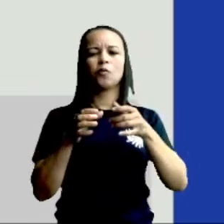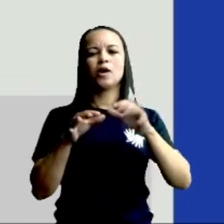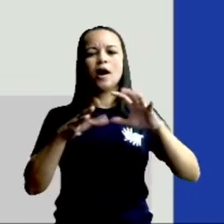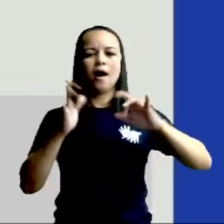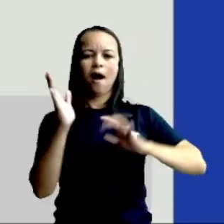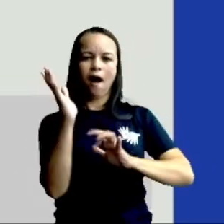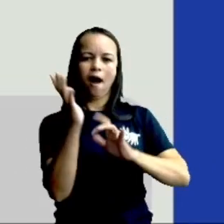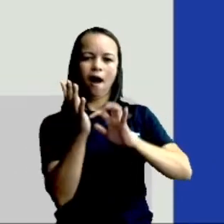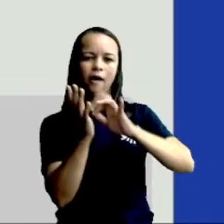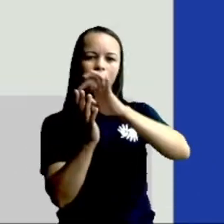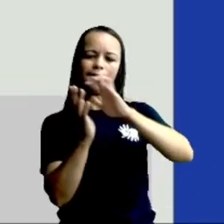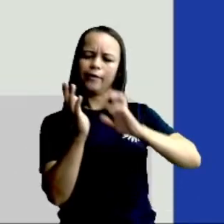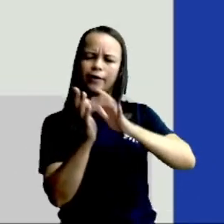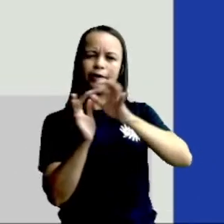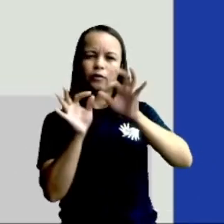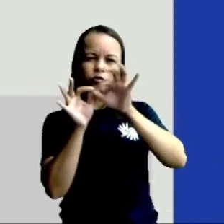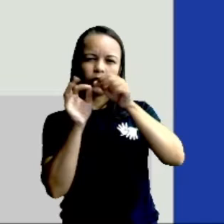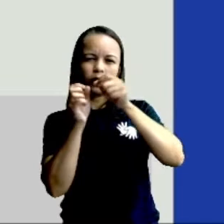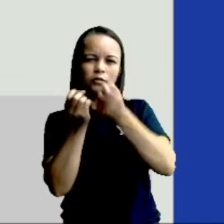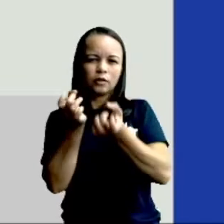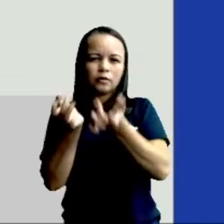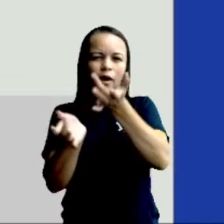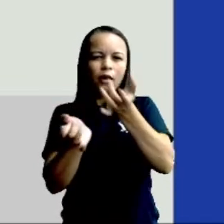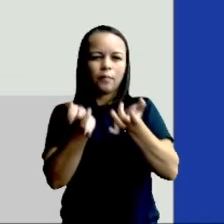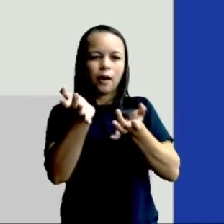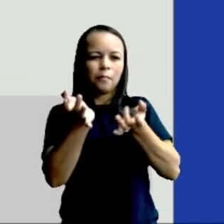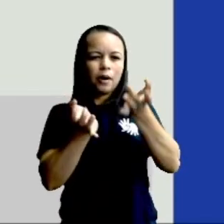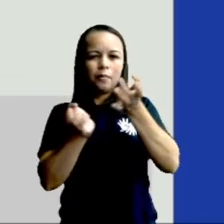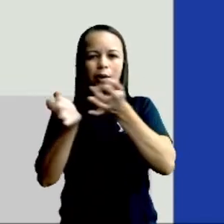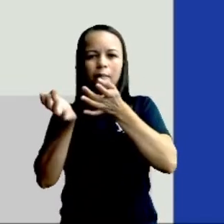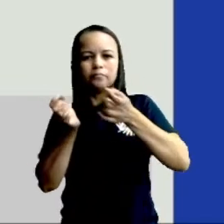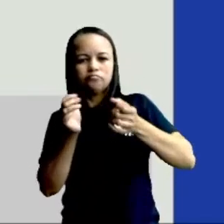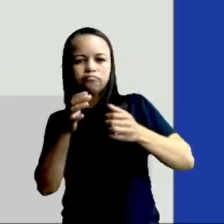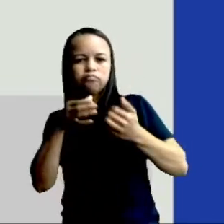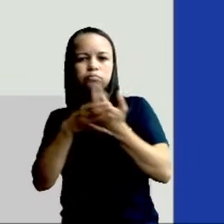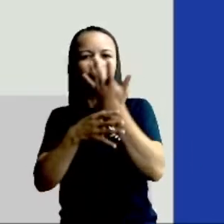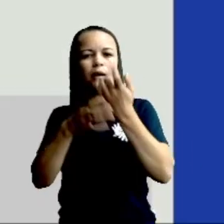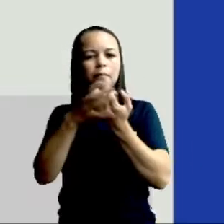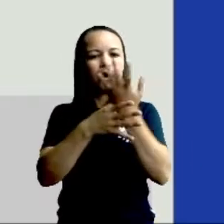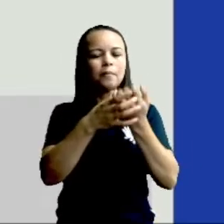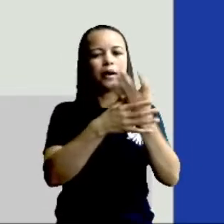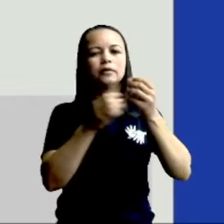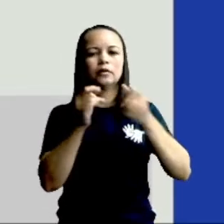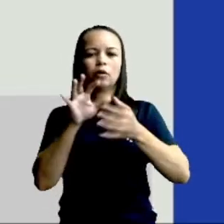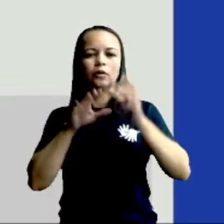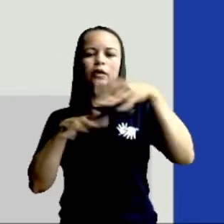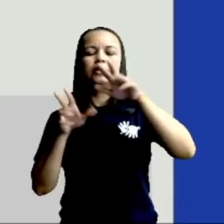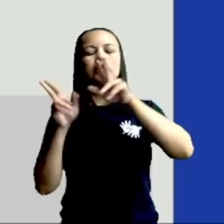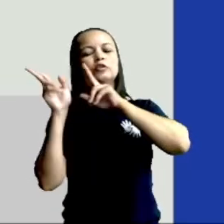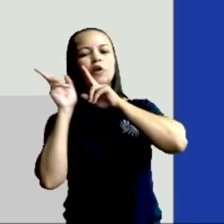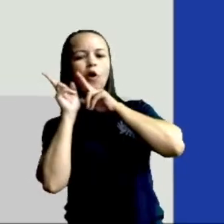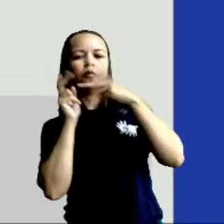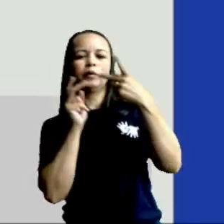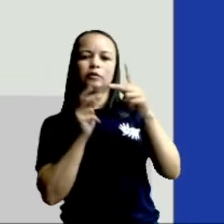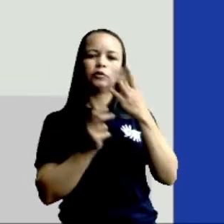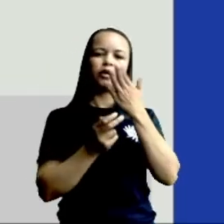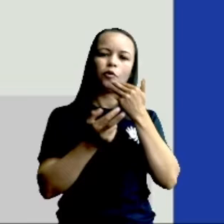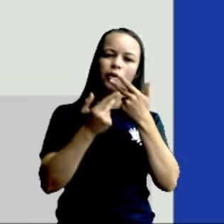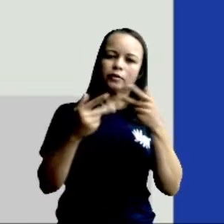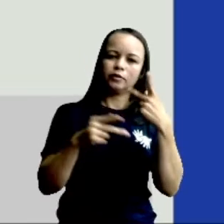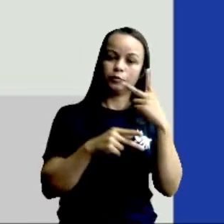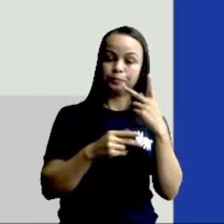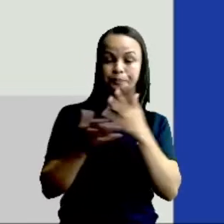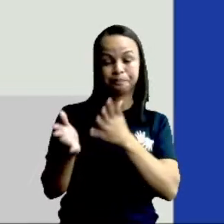faz. A aranha não constrói a sua teia? E ali mesmo ela fica ali na sua teia, ela se alimenta ali na sua teia, ela dorme ali na sua teia.